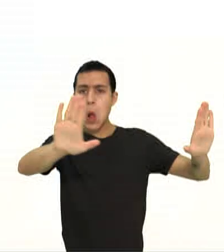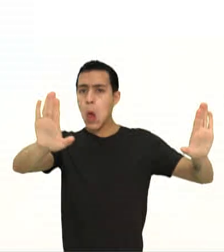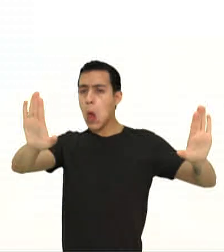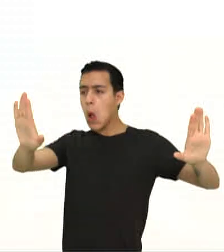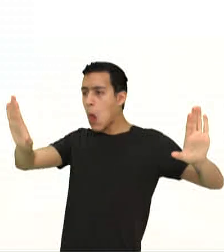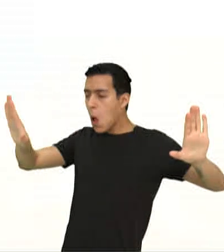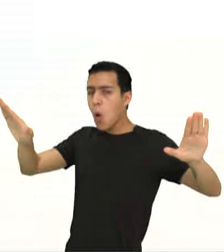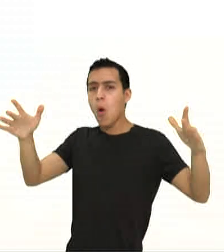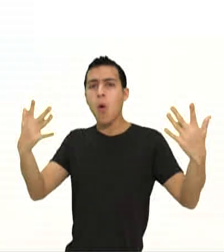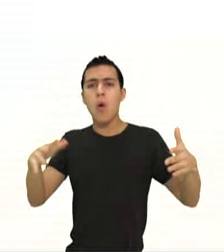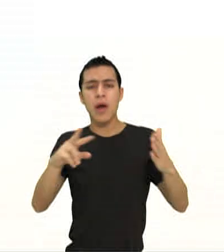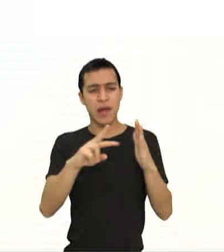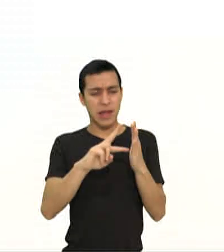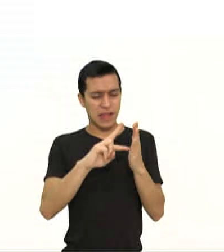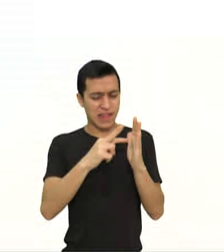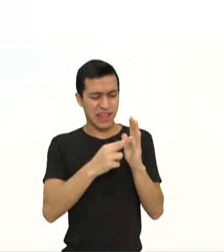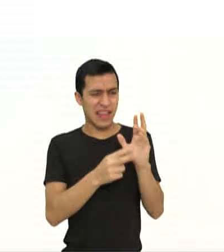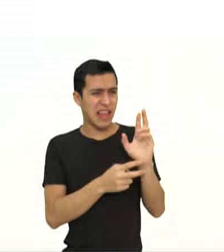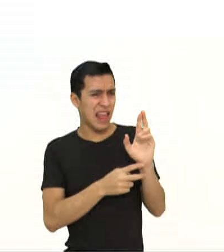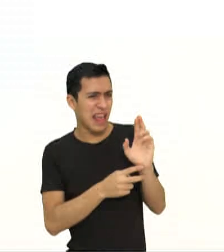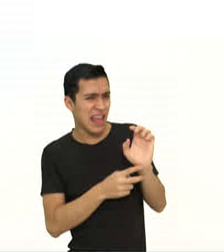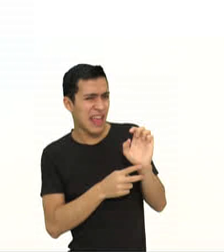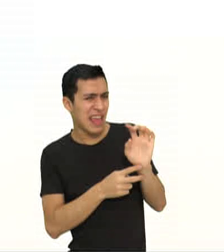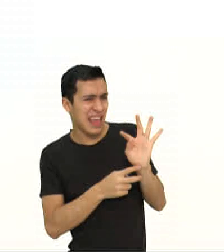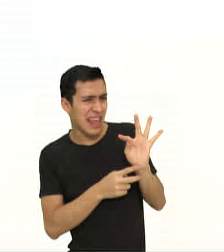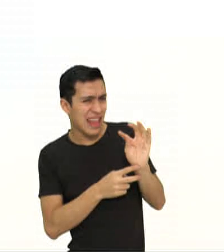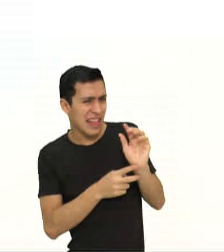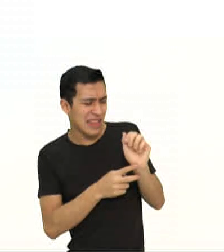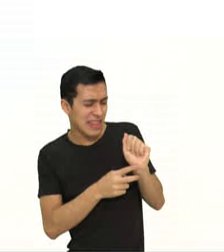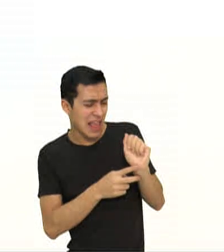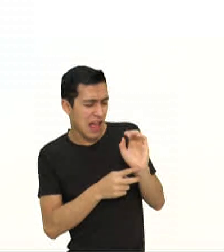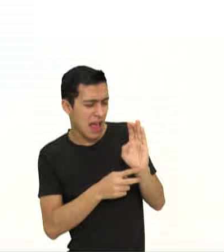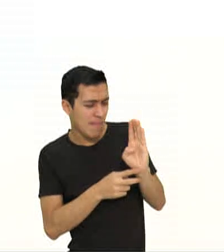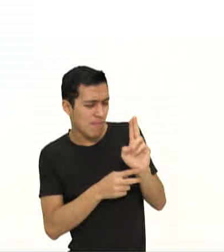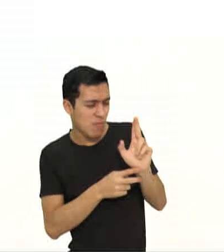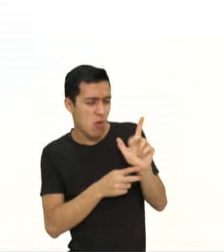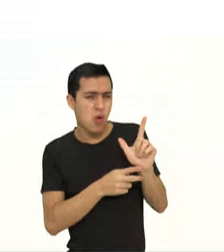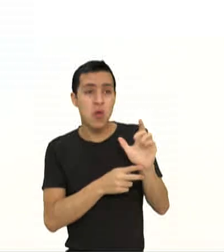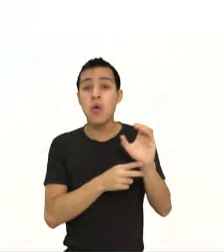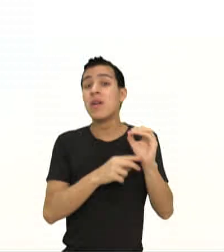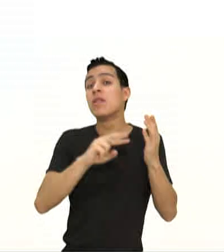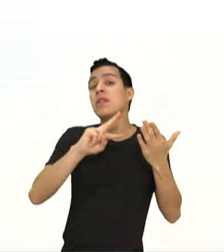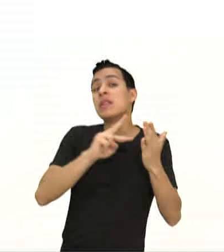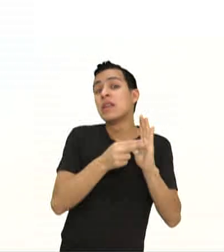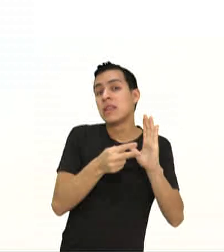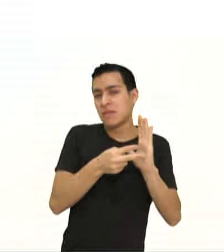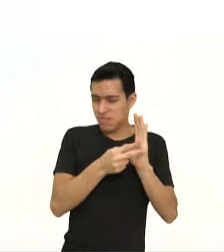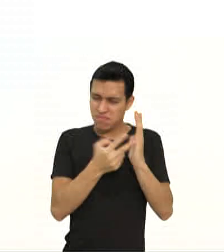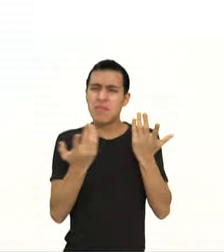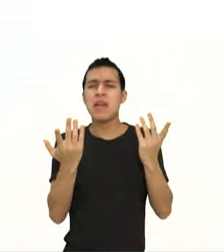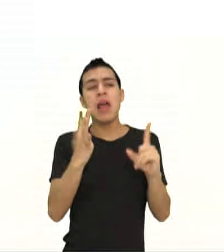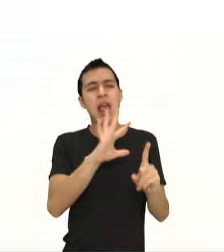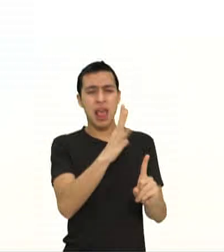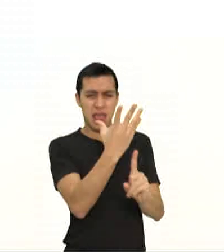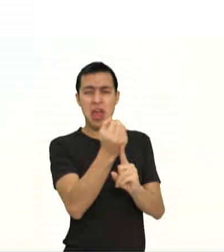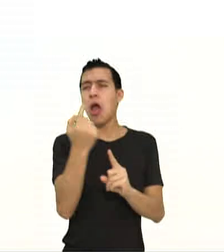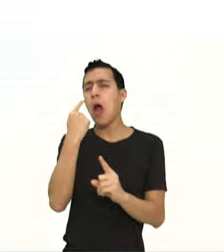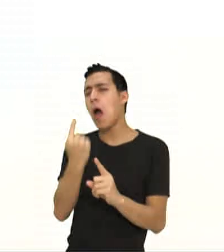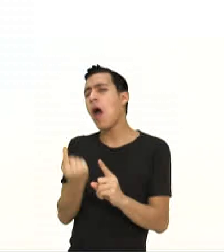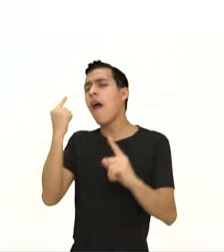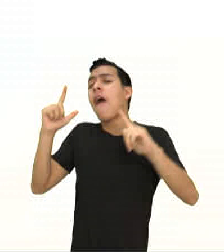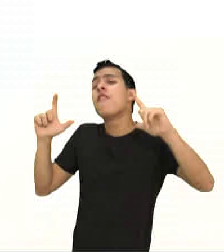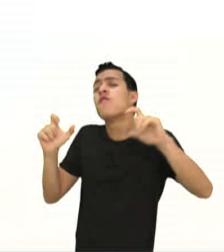que é um retábulo. Retábulo? O que é isso, prof? Ó, é quando uma obra de arte, observa, essa aqui é uma foto só para